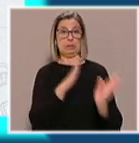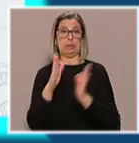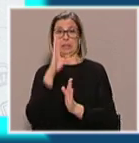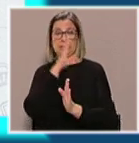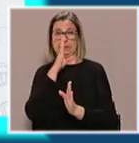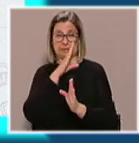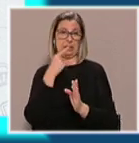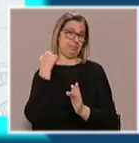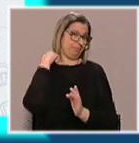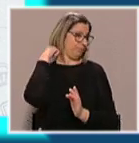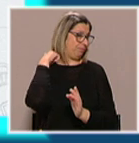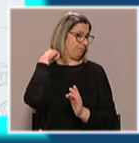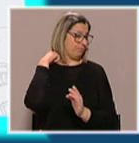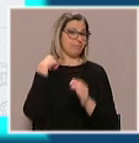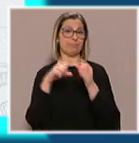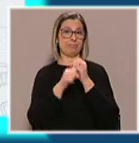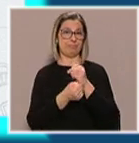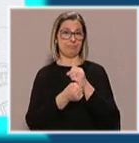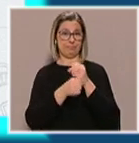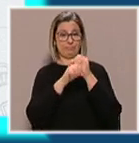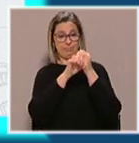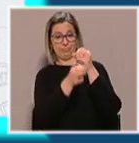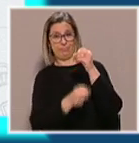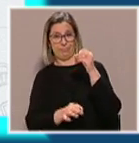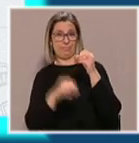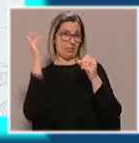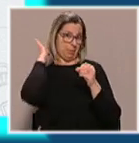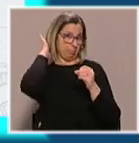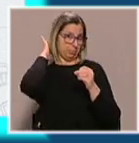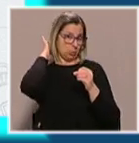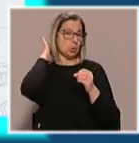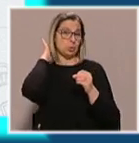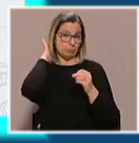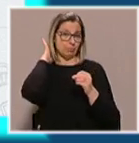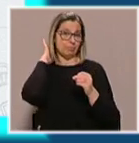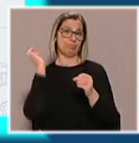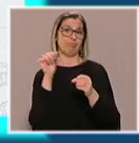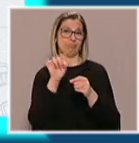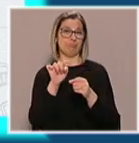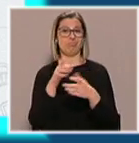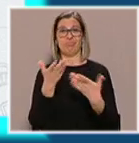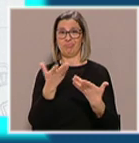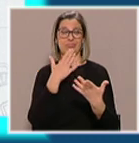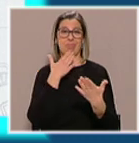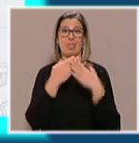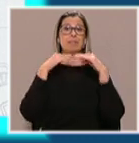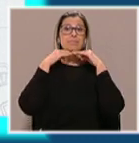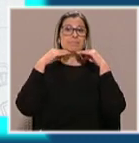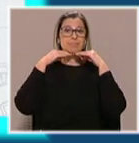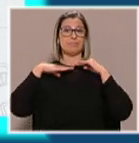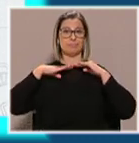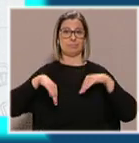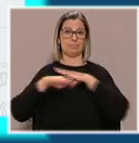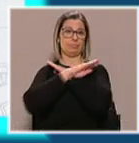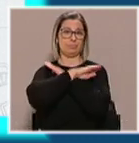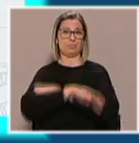na zona superior, na base do pescoço, como ali identificado, vai afetar quer os membros inferiores, quer os